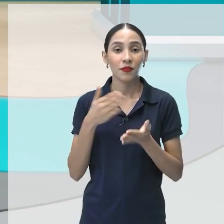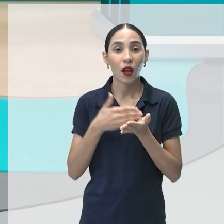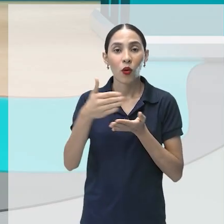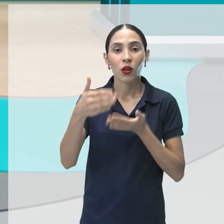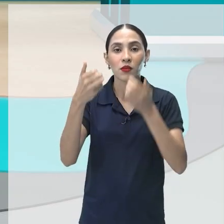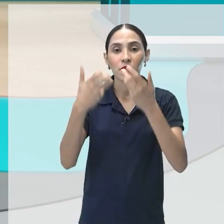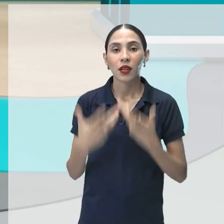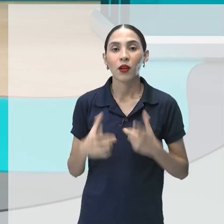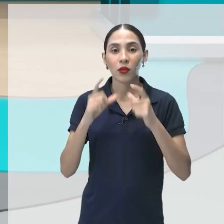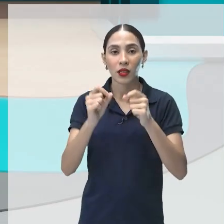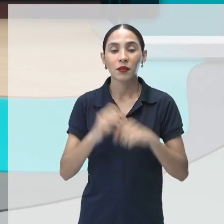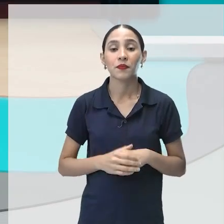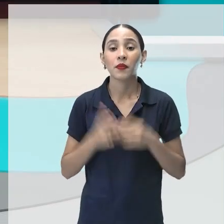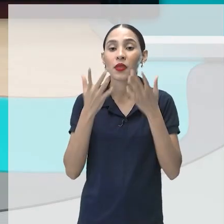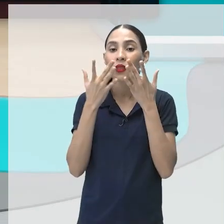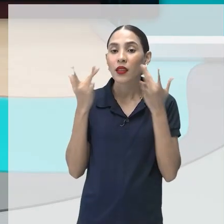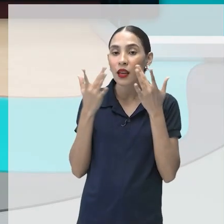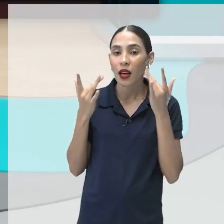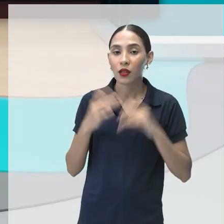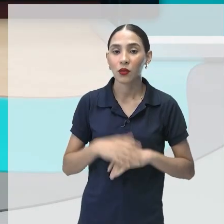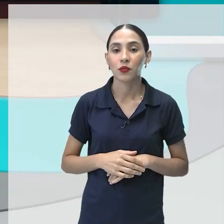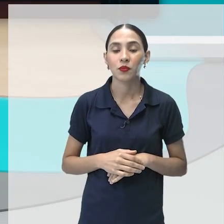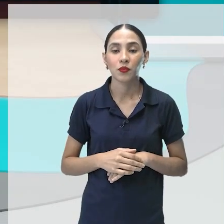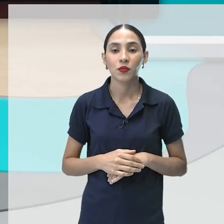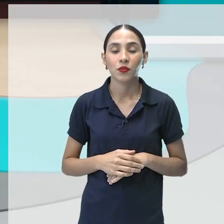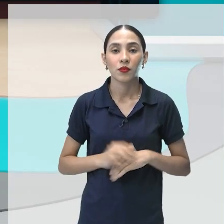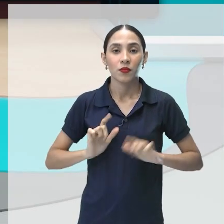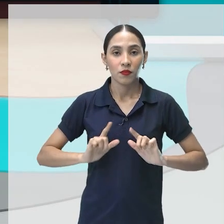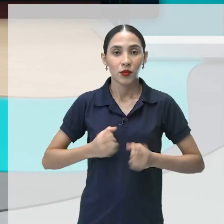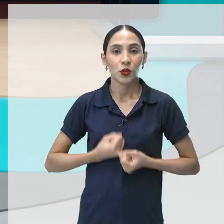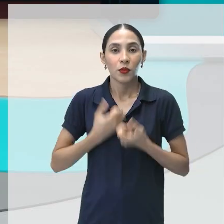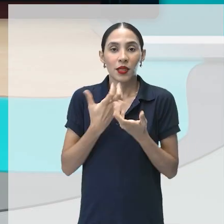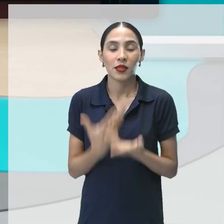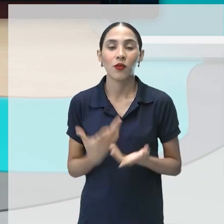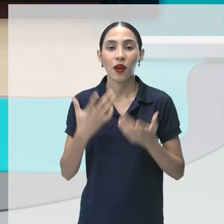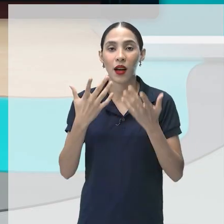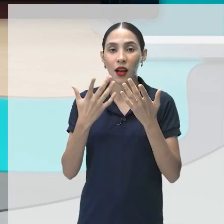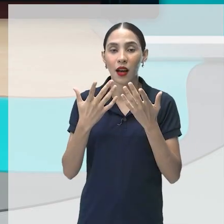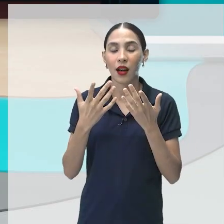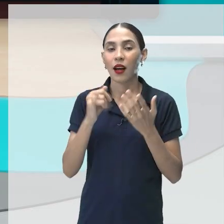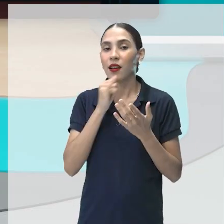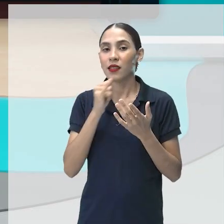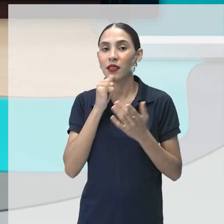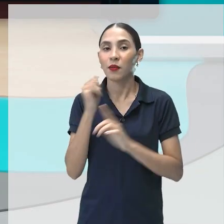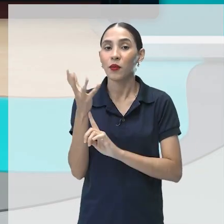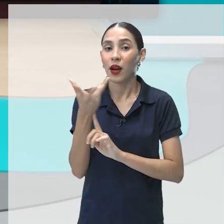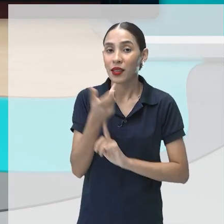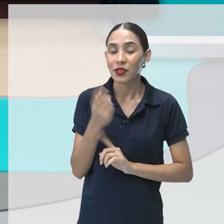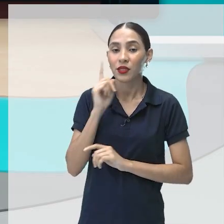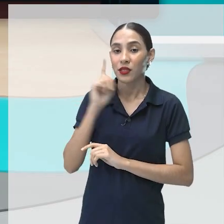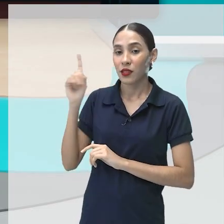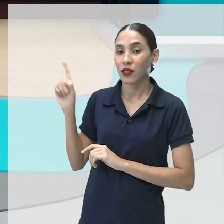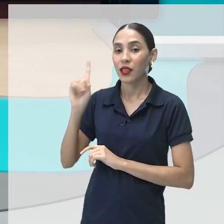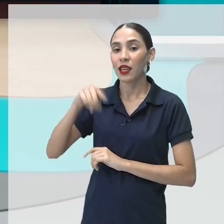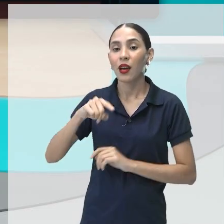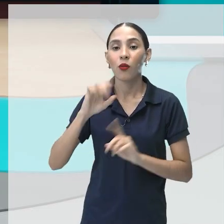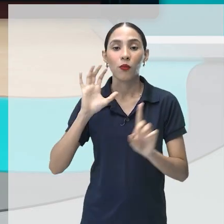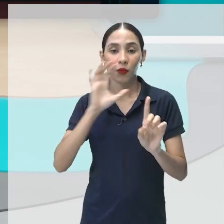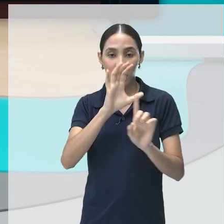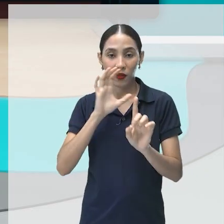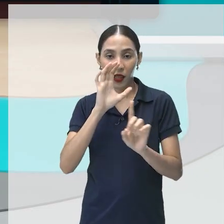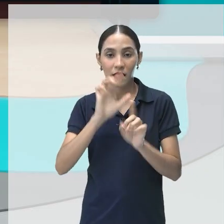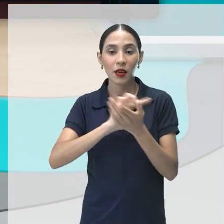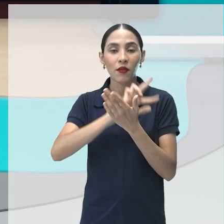agora falar sobre o teatro, certo? Como forma de expressão artística, que é um